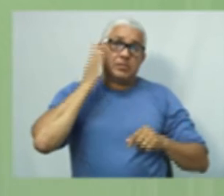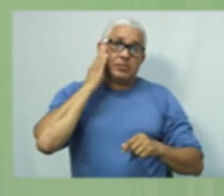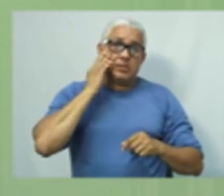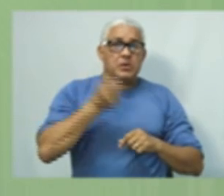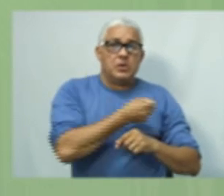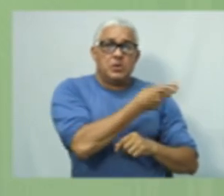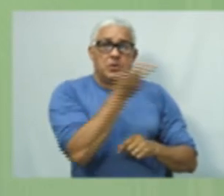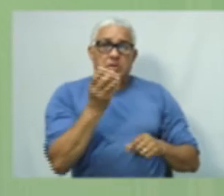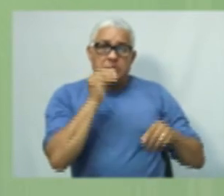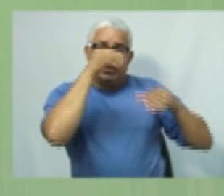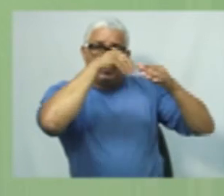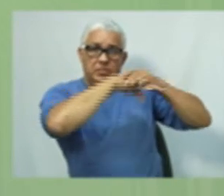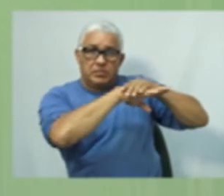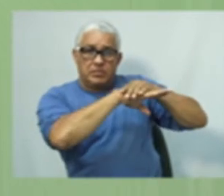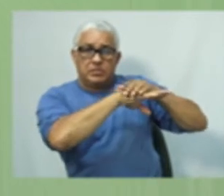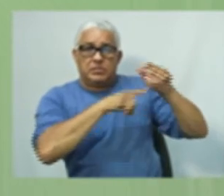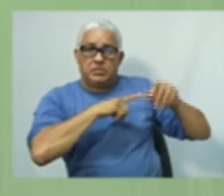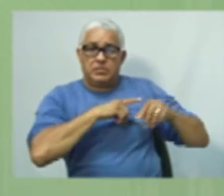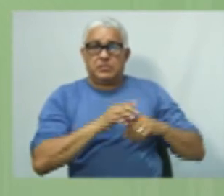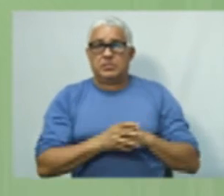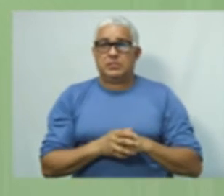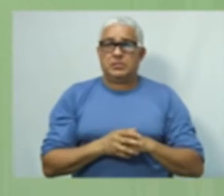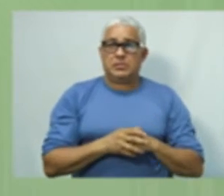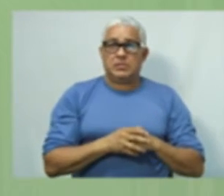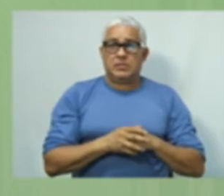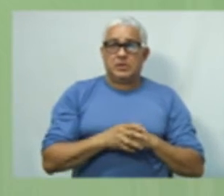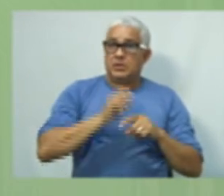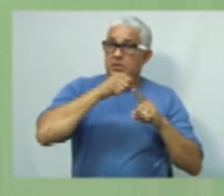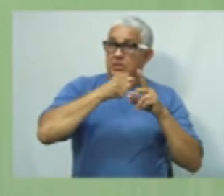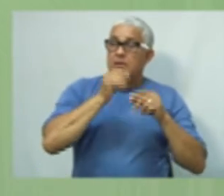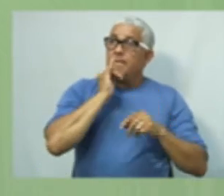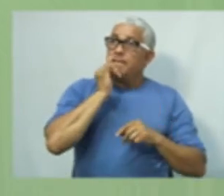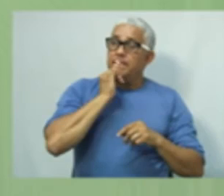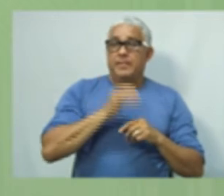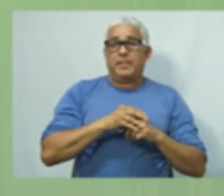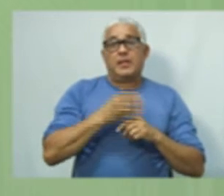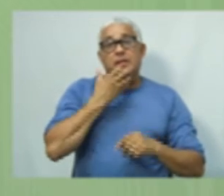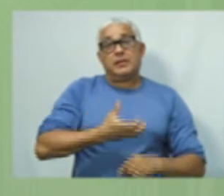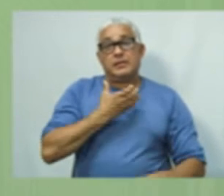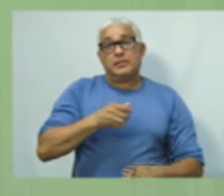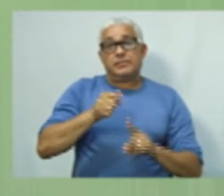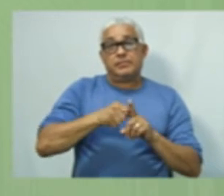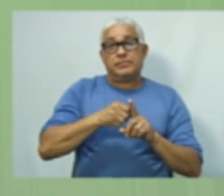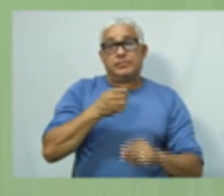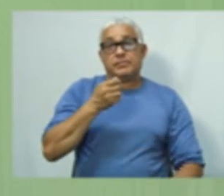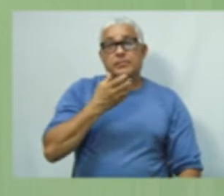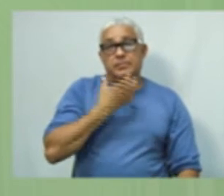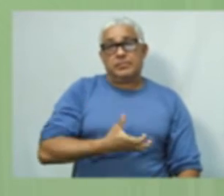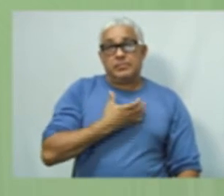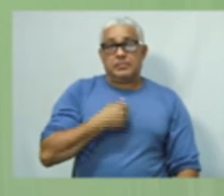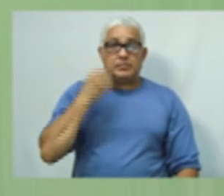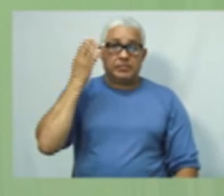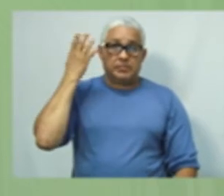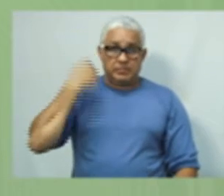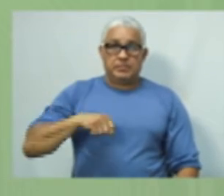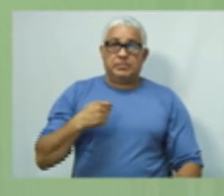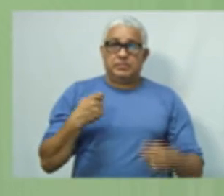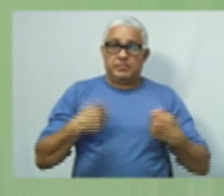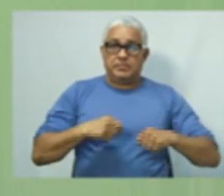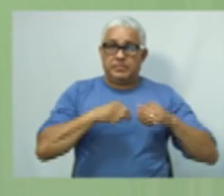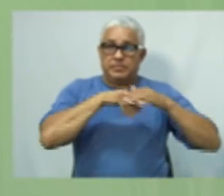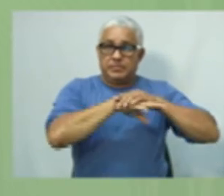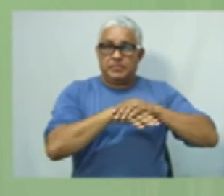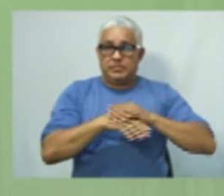vou ter que disponibilizar num determinado período, por exemplo, no Natal. Então, eu sei que o meu